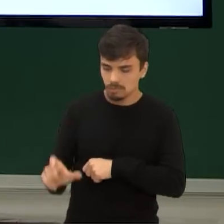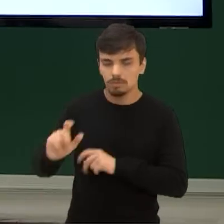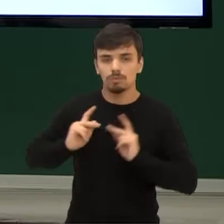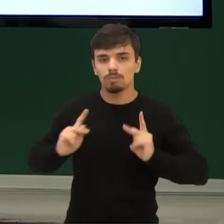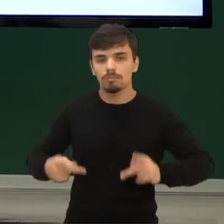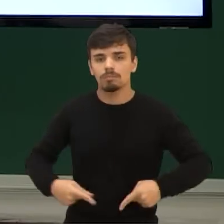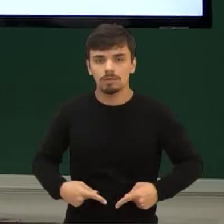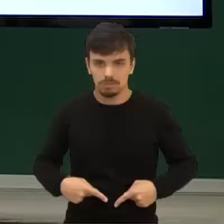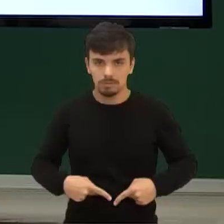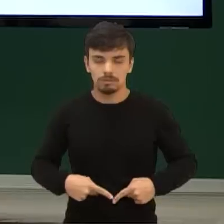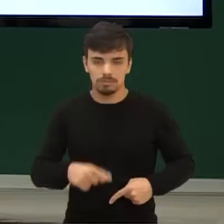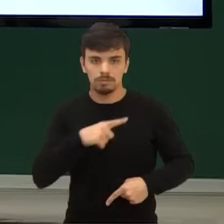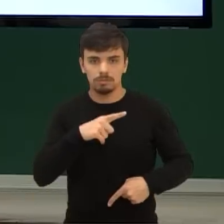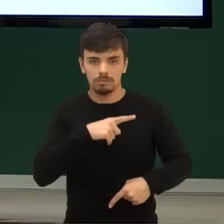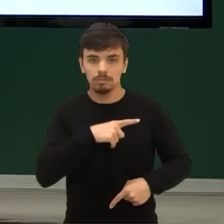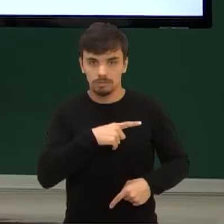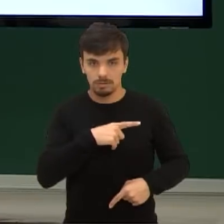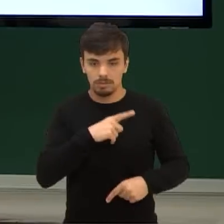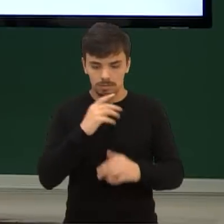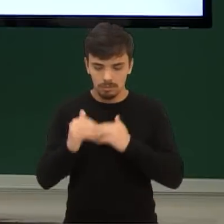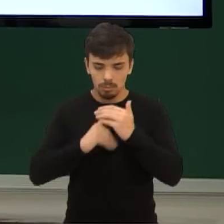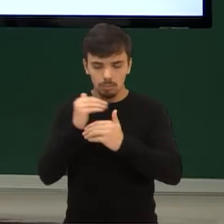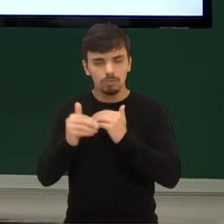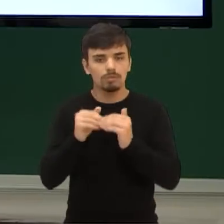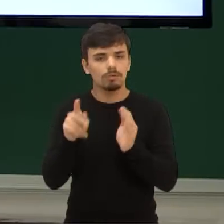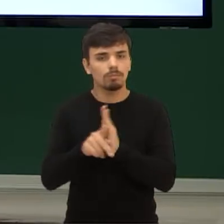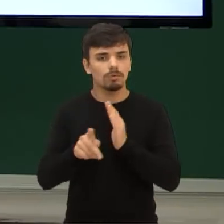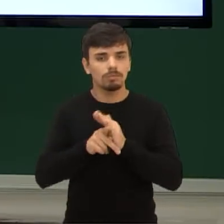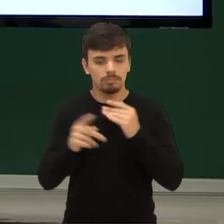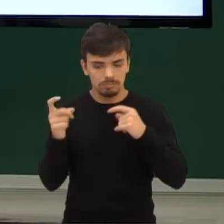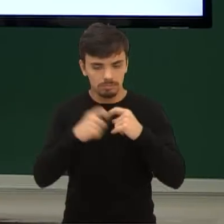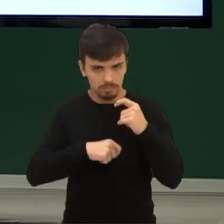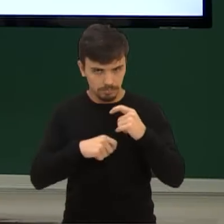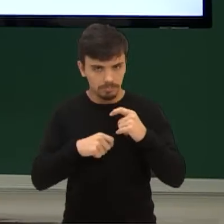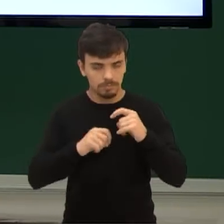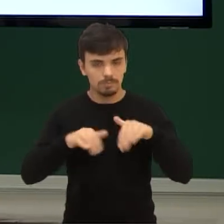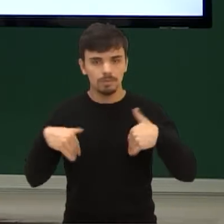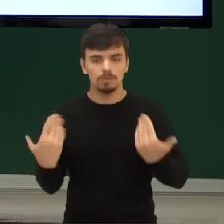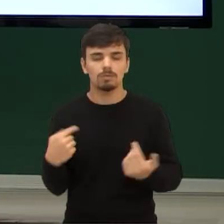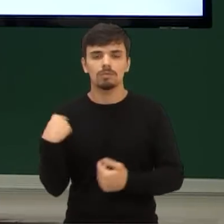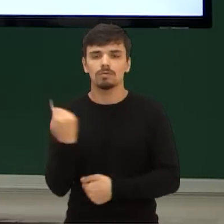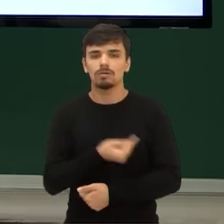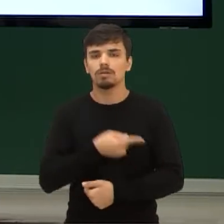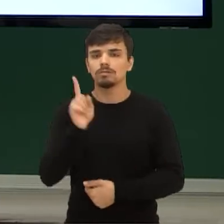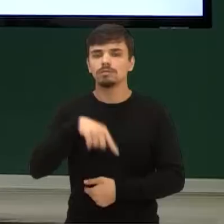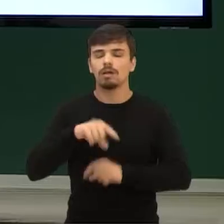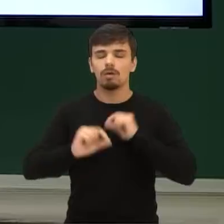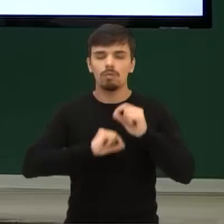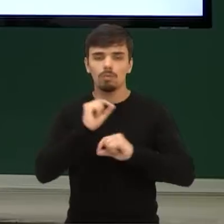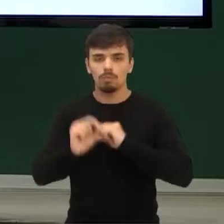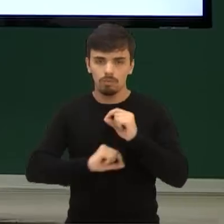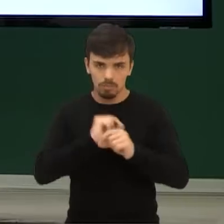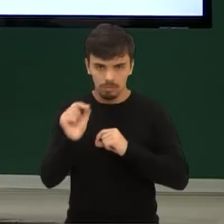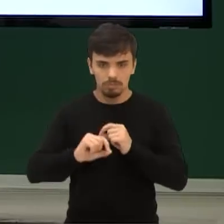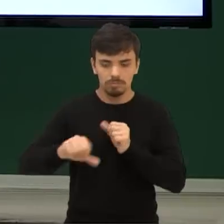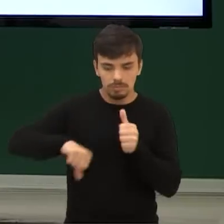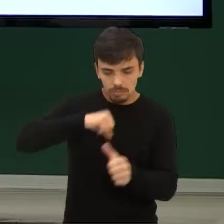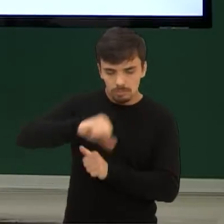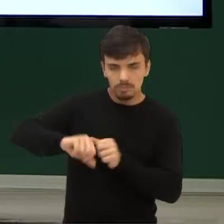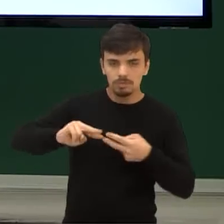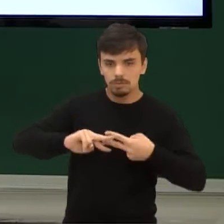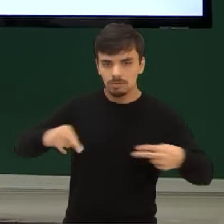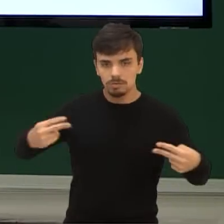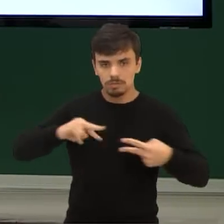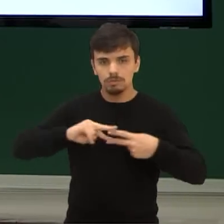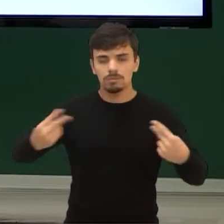tem reprodução sexuada, nós, então, somos uma mistura genética que foi,